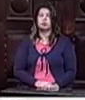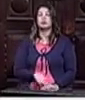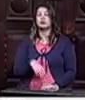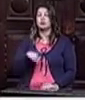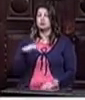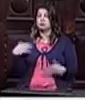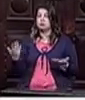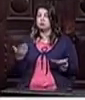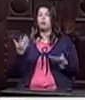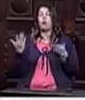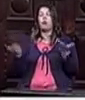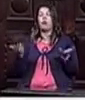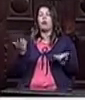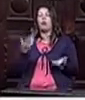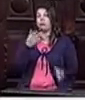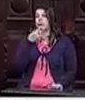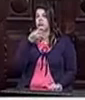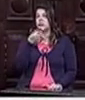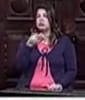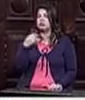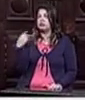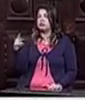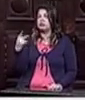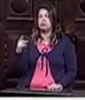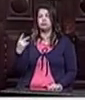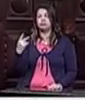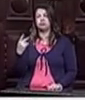a justificativa? É porque vão receber